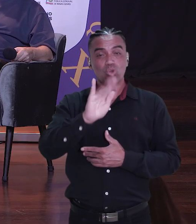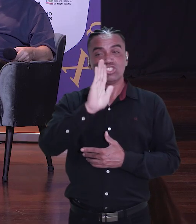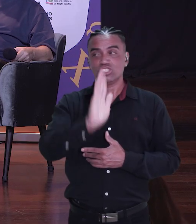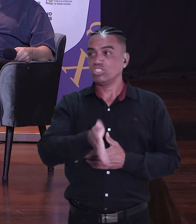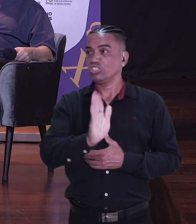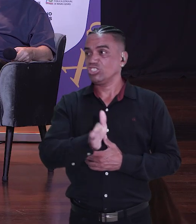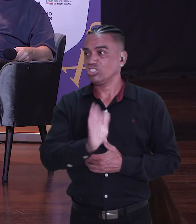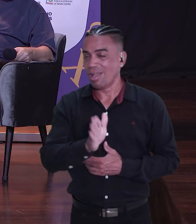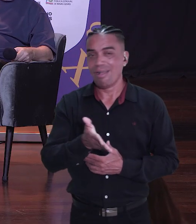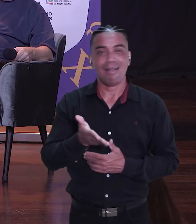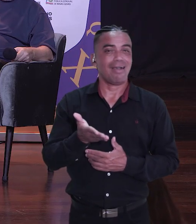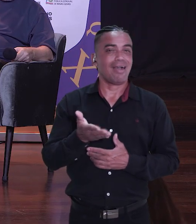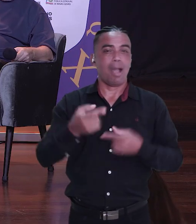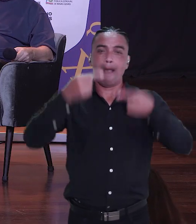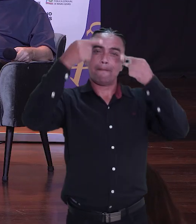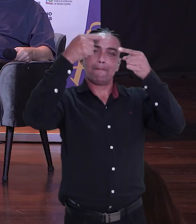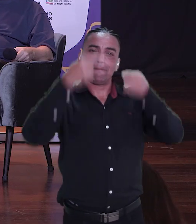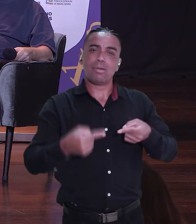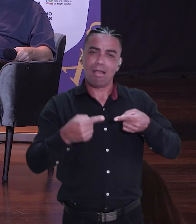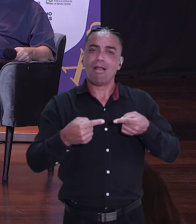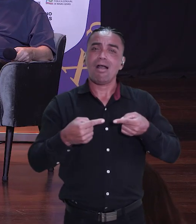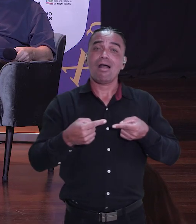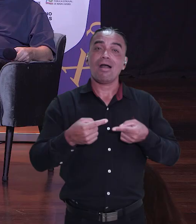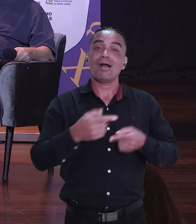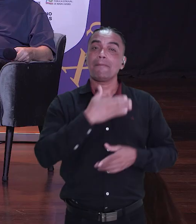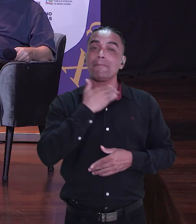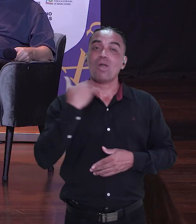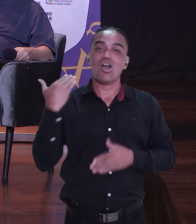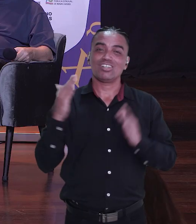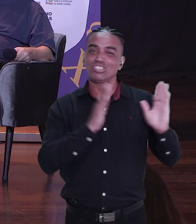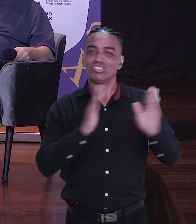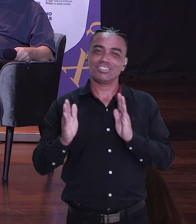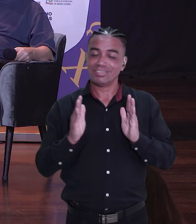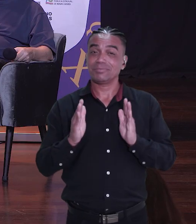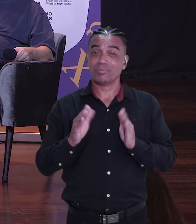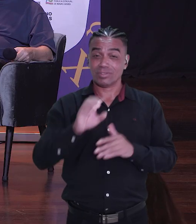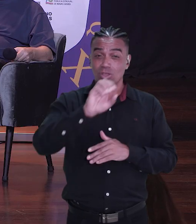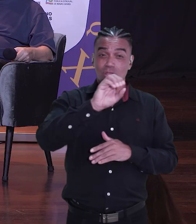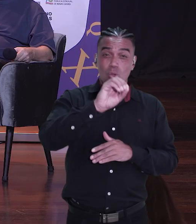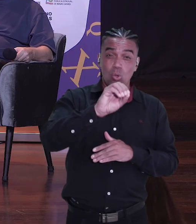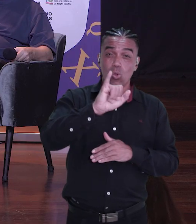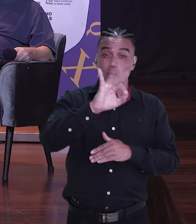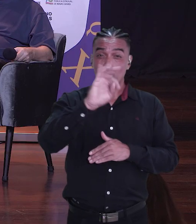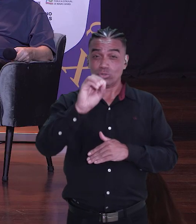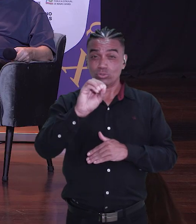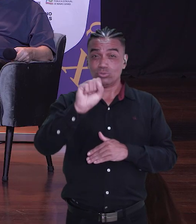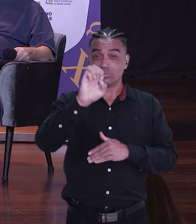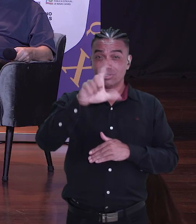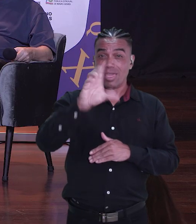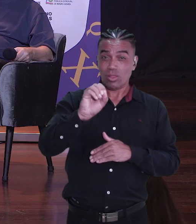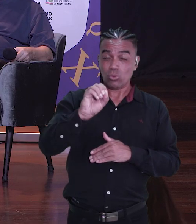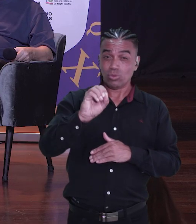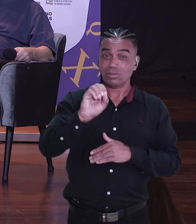Rui já teve muitos confrontos com a morte. E esses 8 selos, na